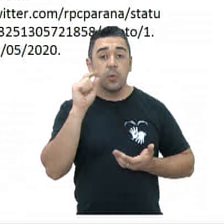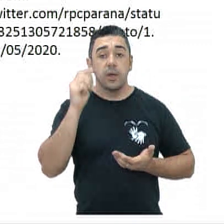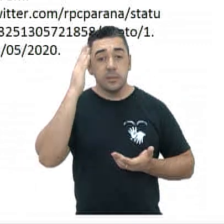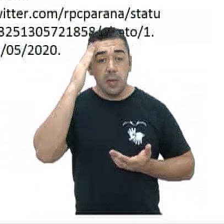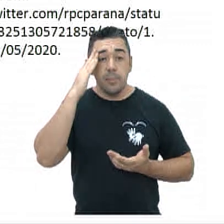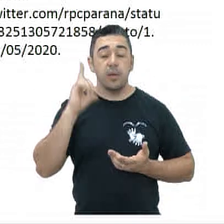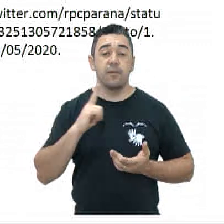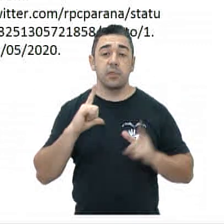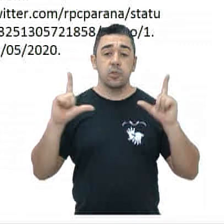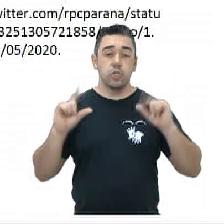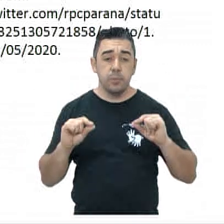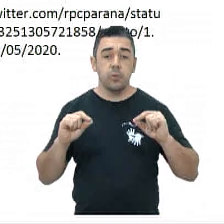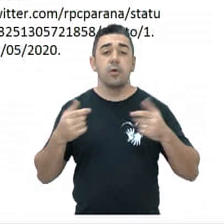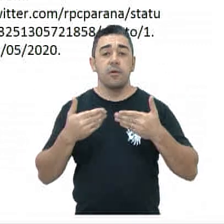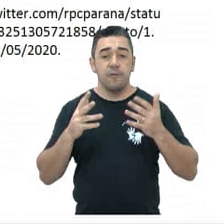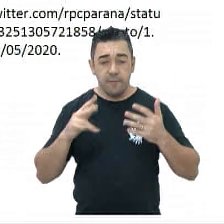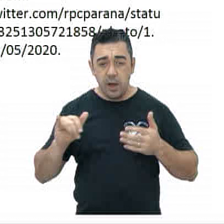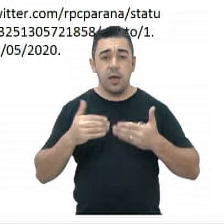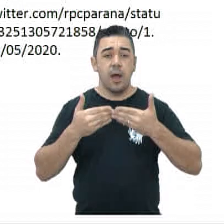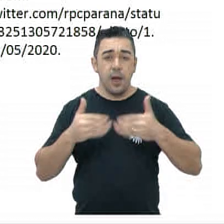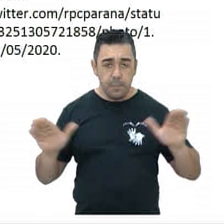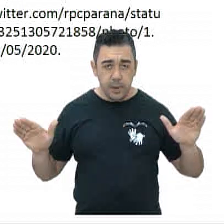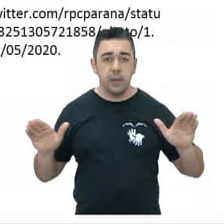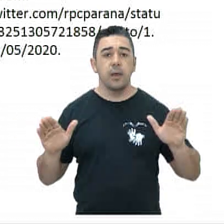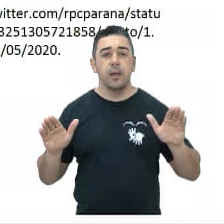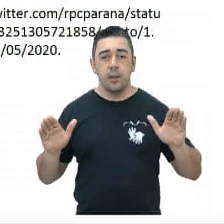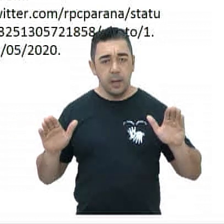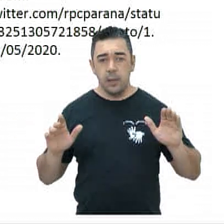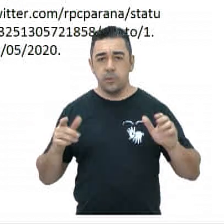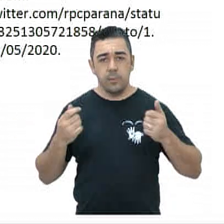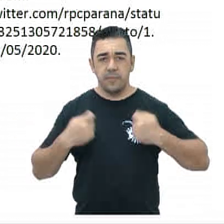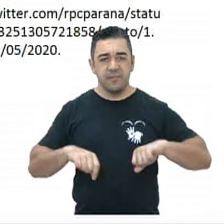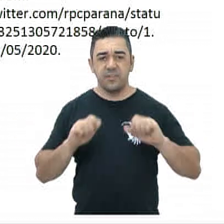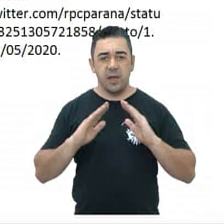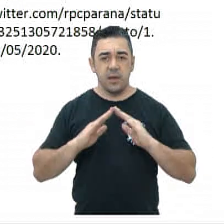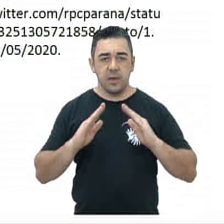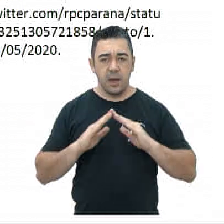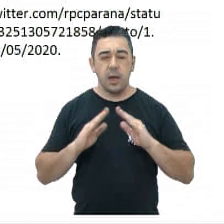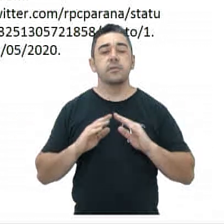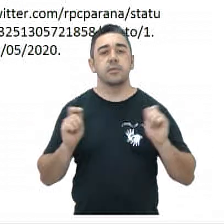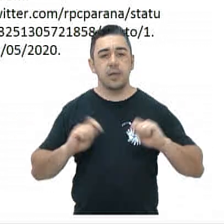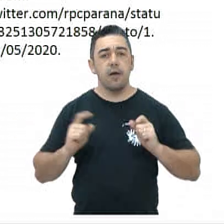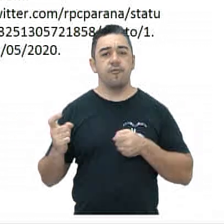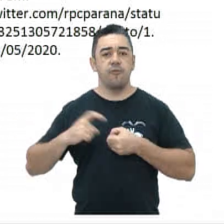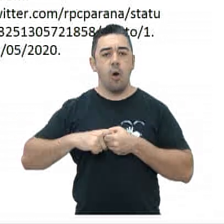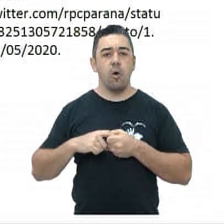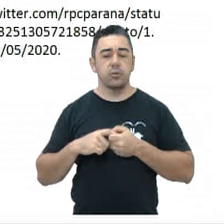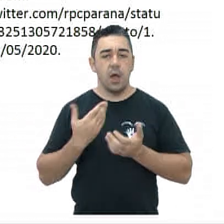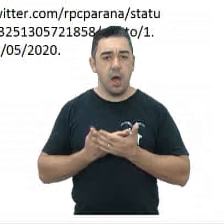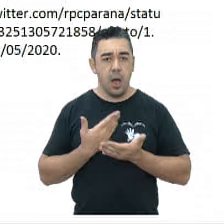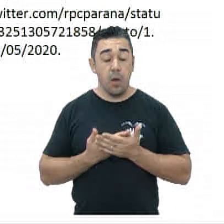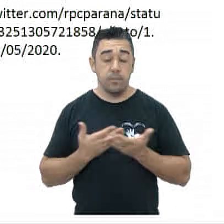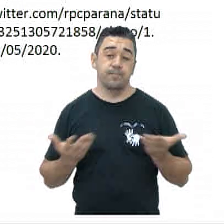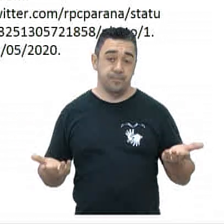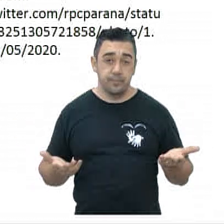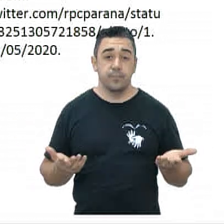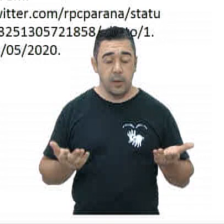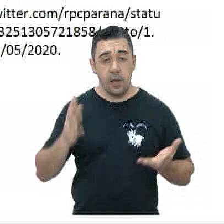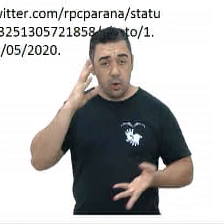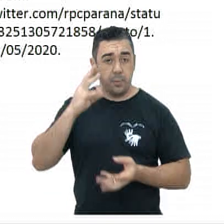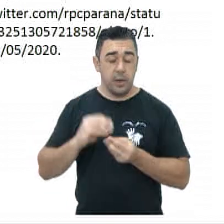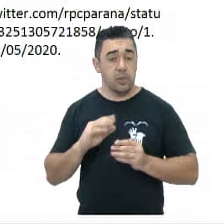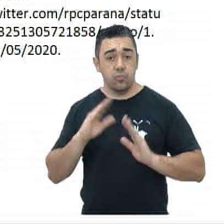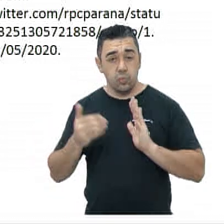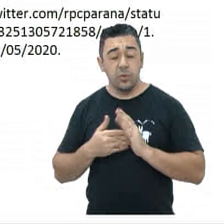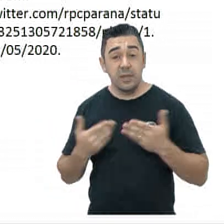vai amenizar, quanto que eles vão flexibilizar o isolamento social, quando você vai voltar para a aula. Então, é claro, a gente está entendendo